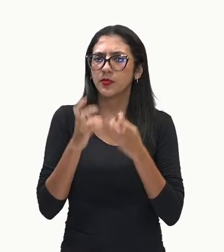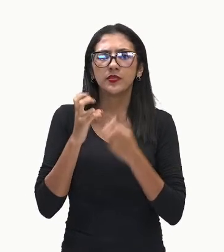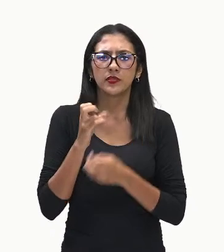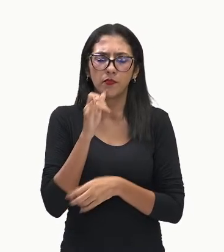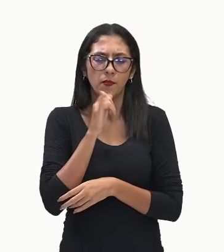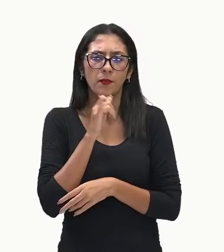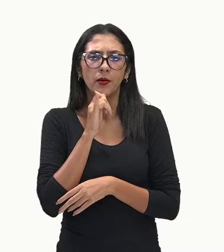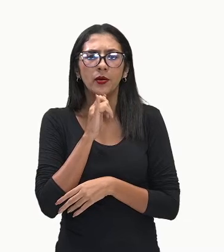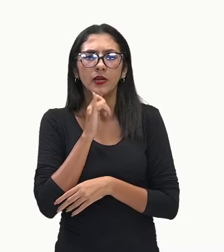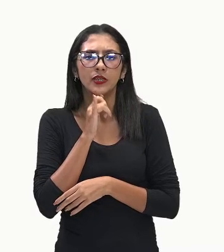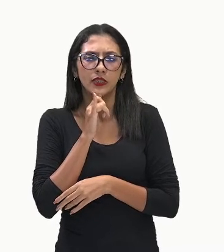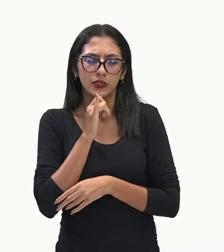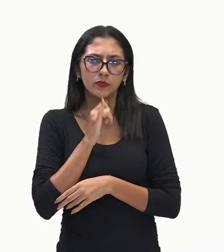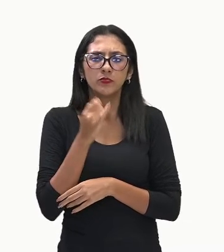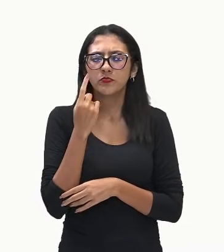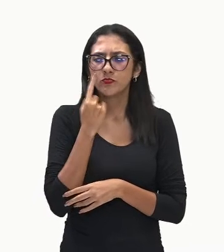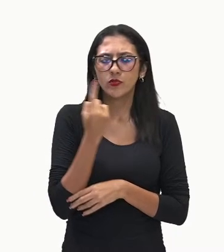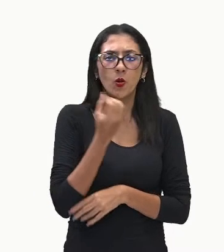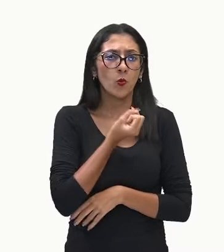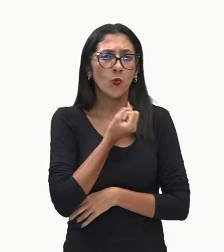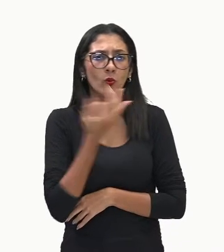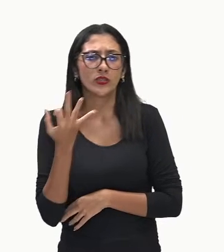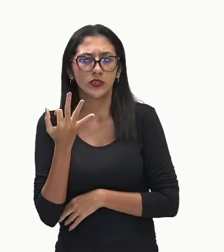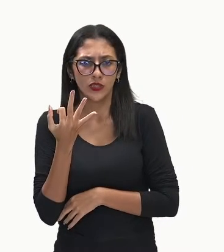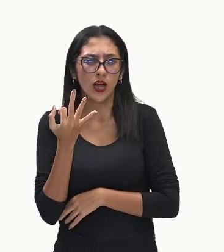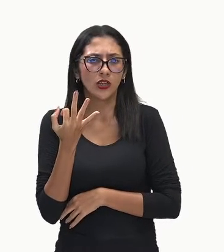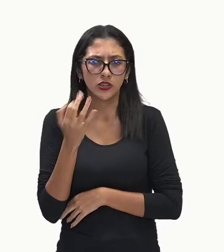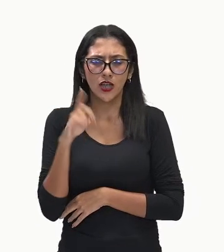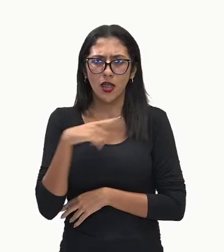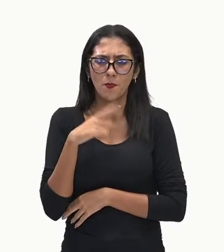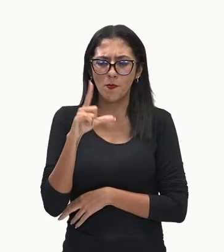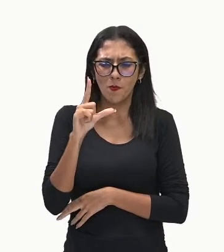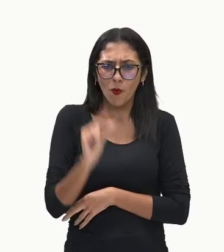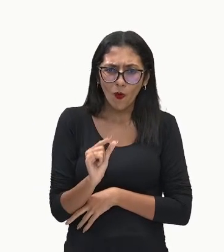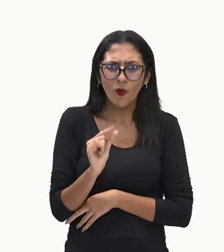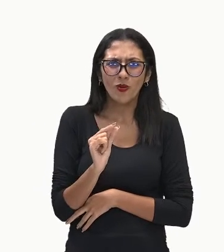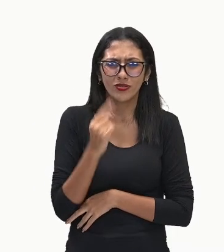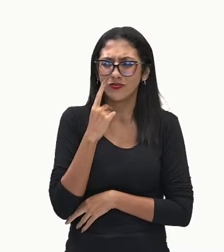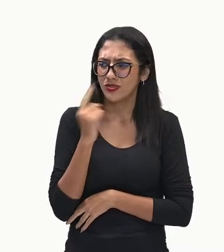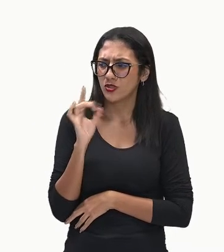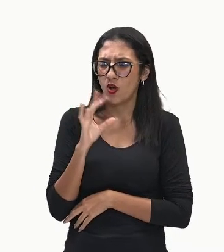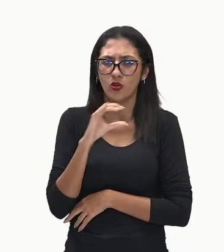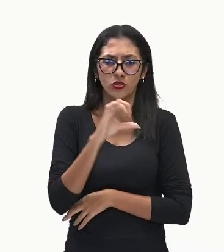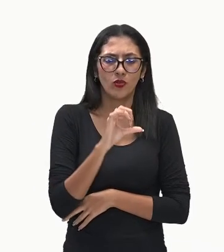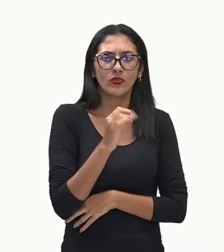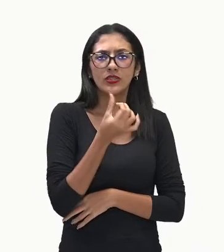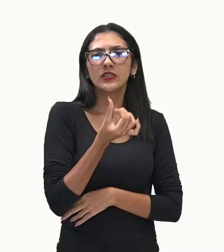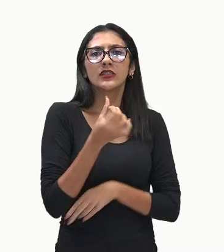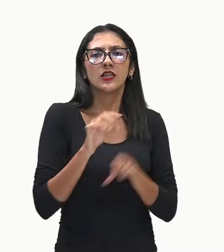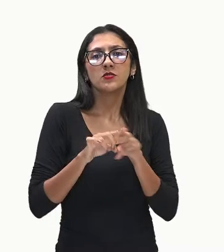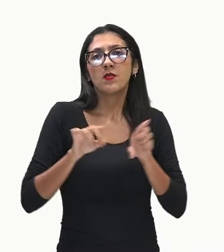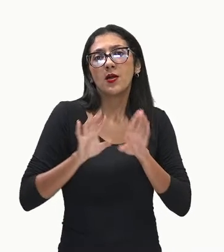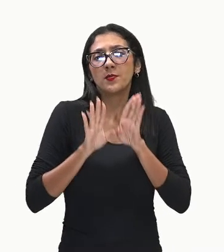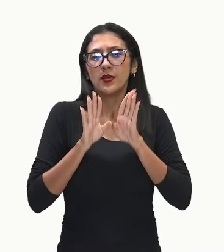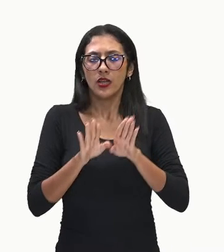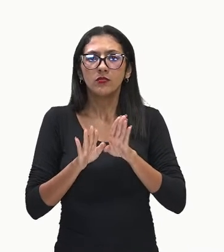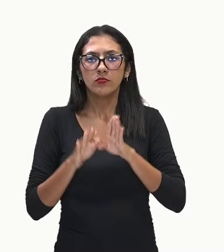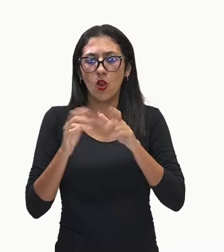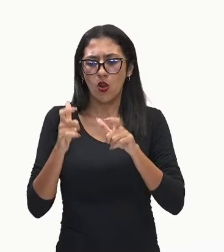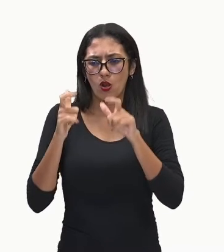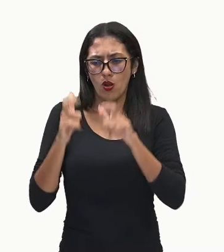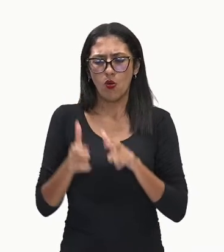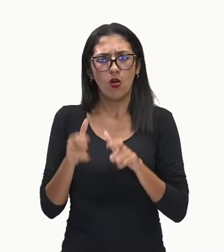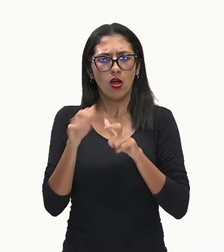entre a quantidade desmatada tenha sido menor do que as outras três, em relação à proporcionalidade,